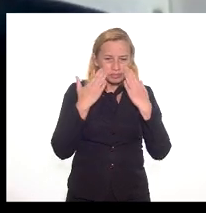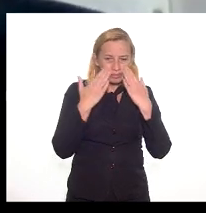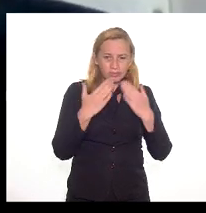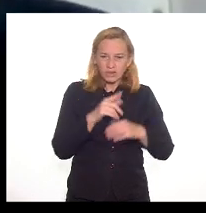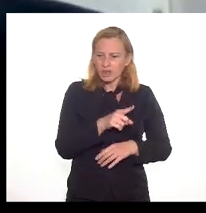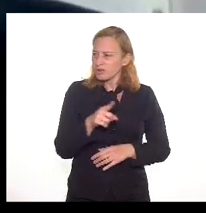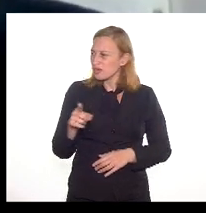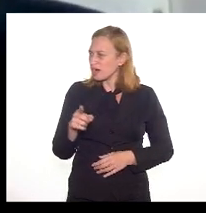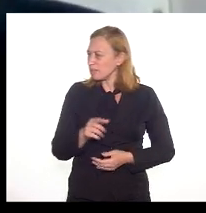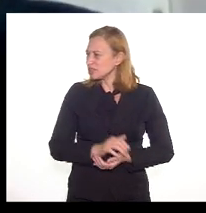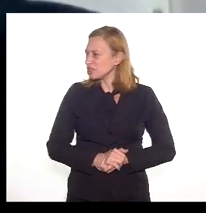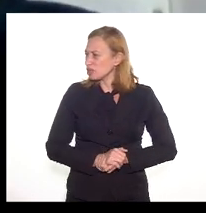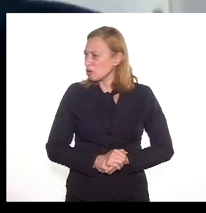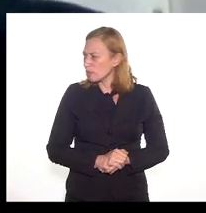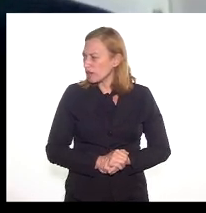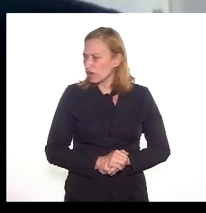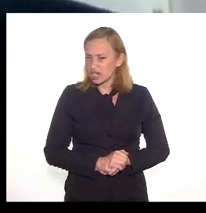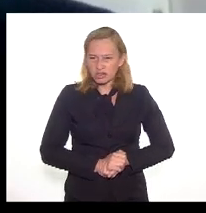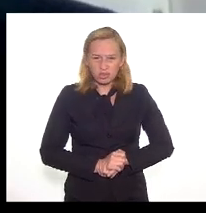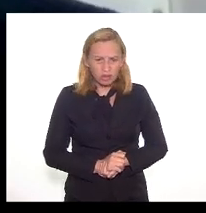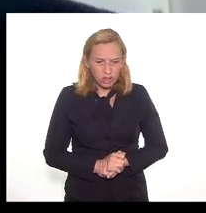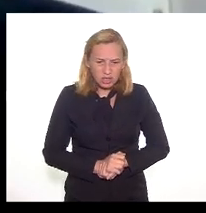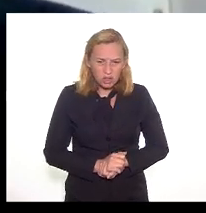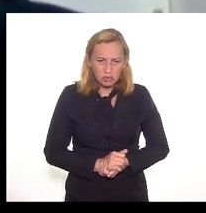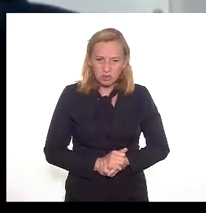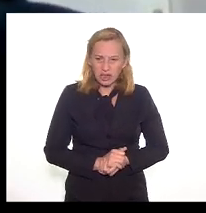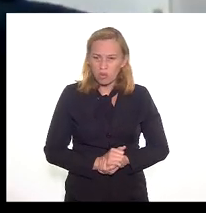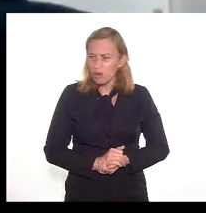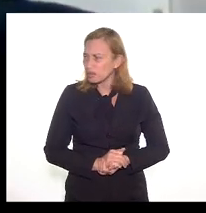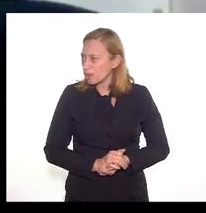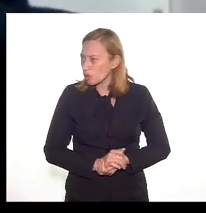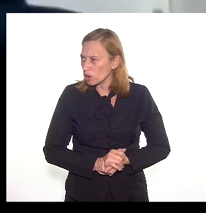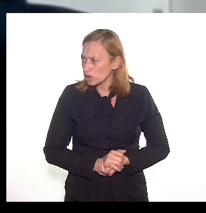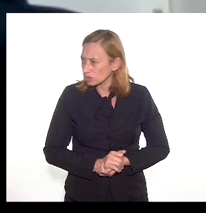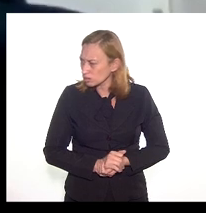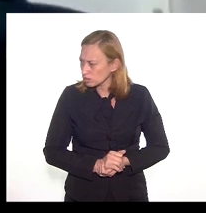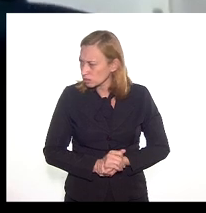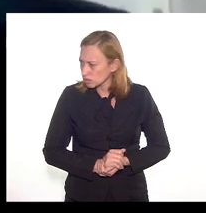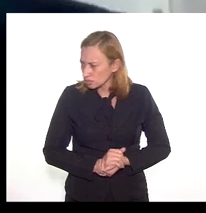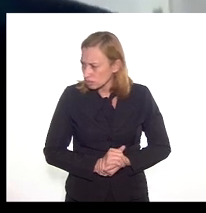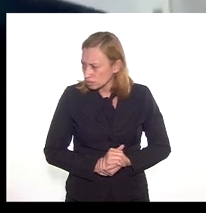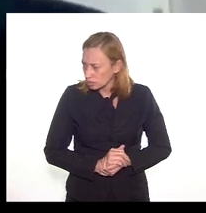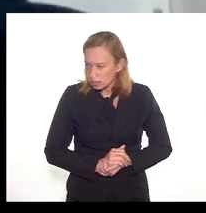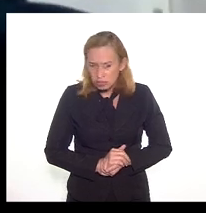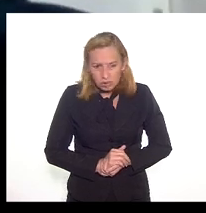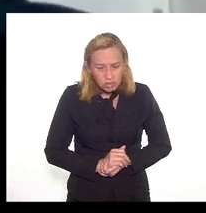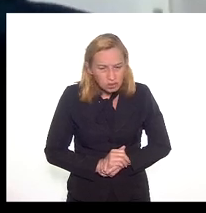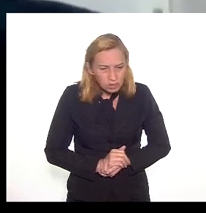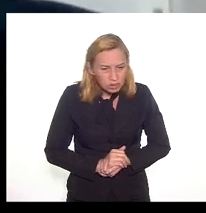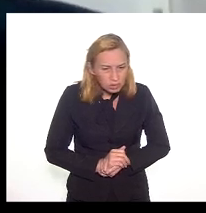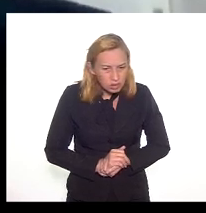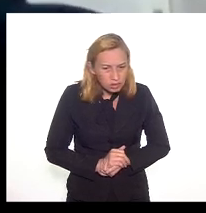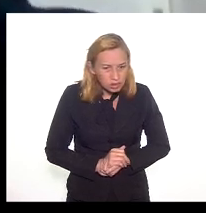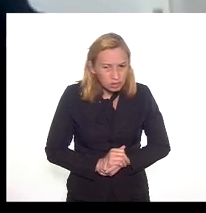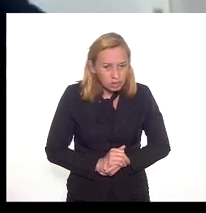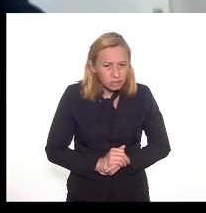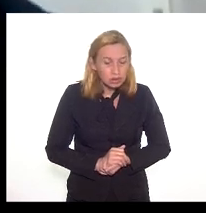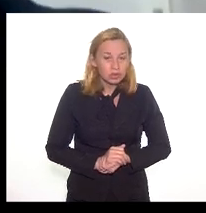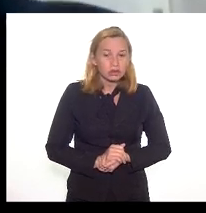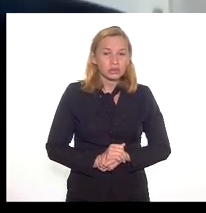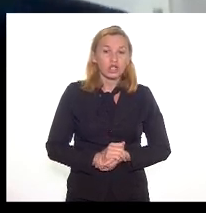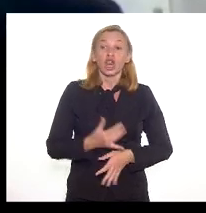essa experiência nossa com o conteúdo local e com a indústria naval brasileira, né? Focando aqui no estado do Rio de Janeiro, eu